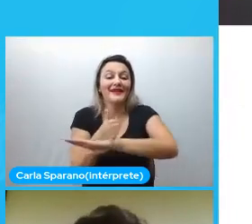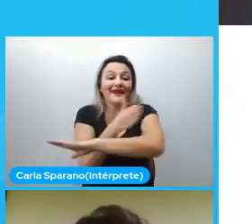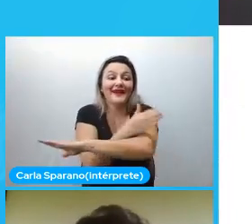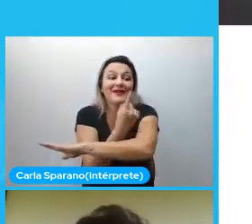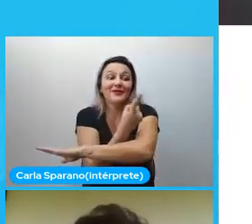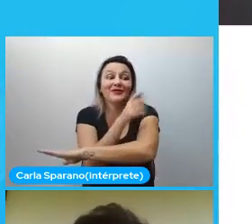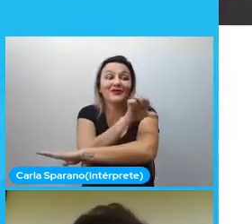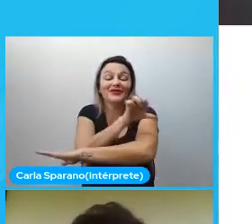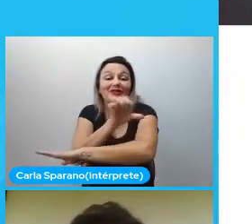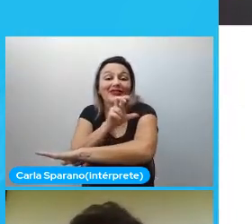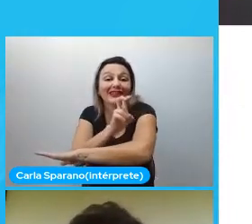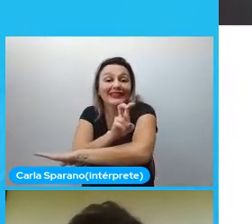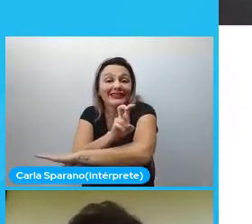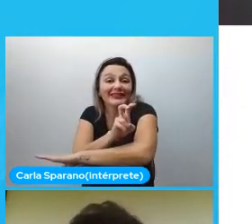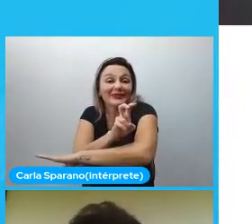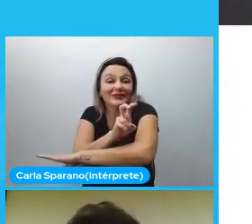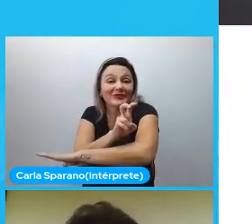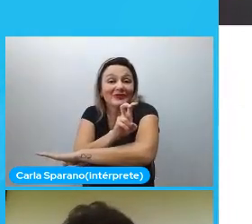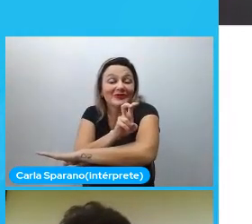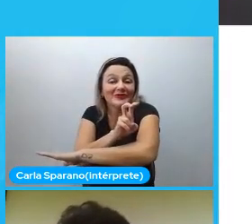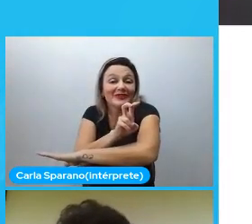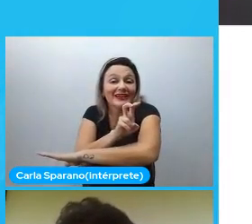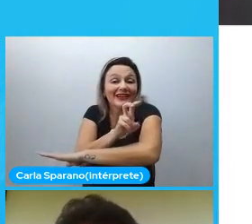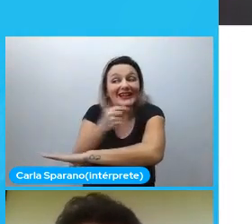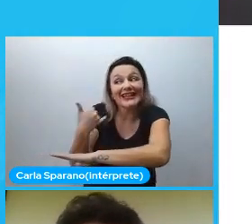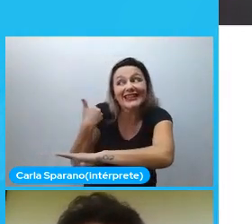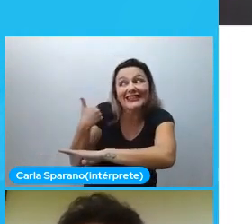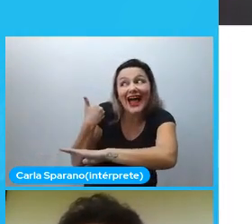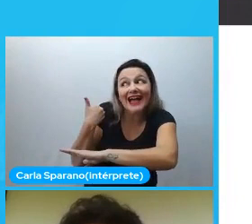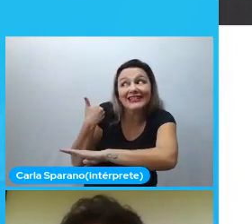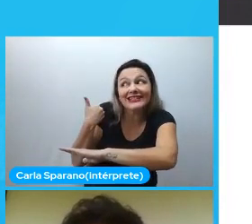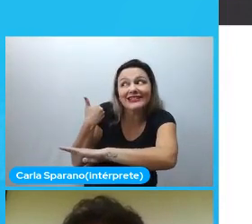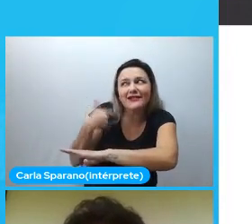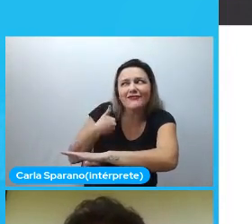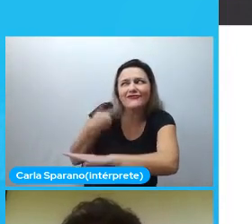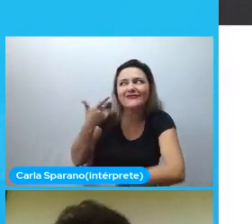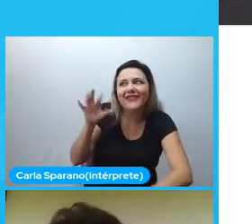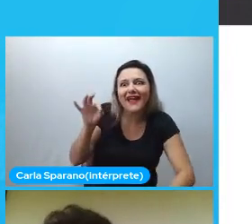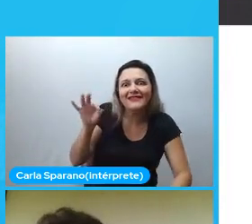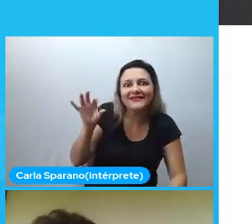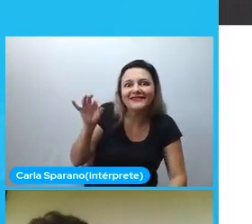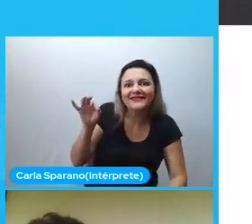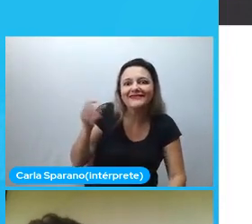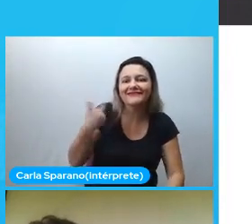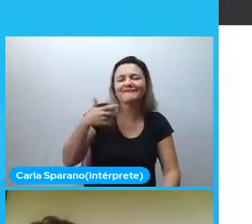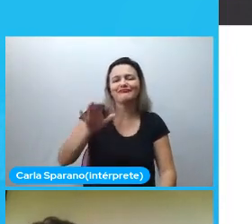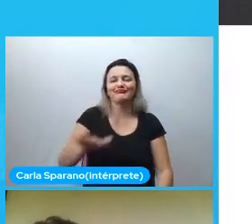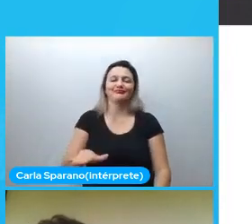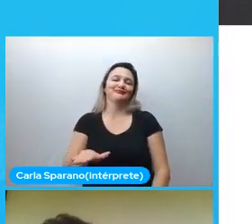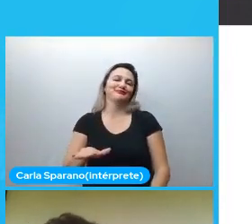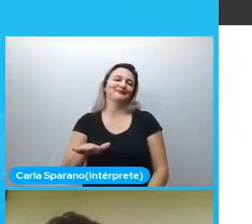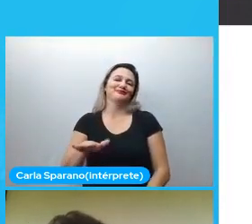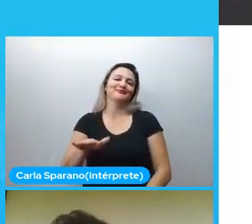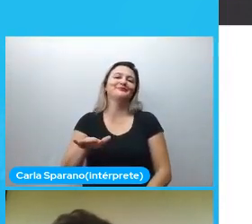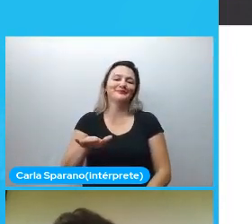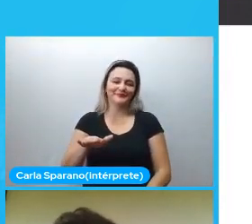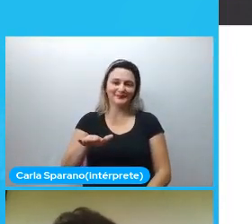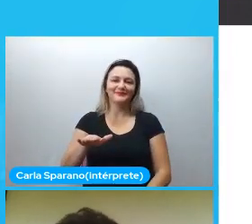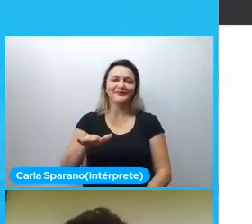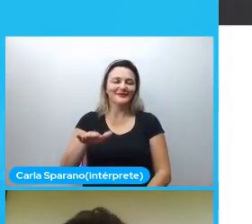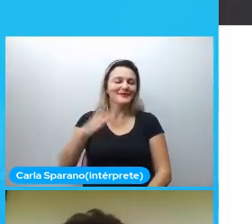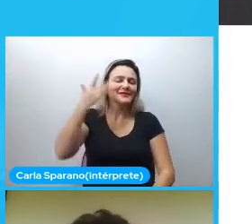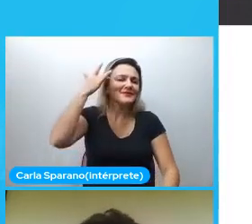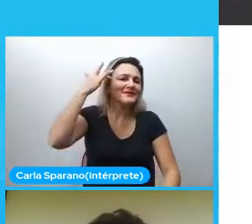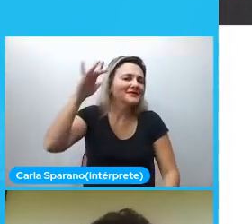tinha 9 anos, 95 tinha 10. E eu era criança, eu não